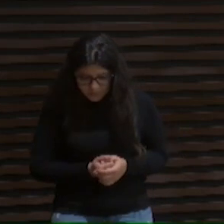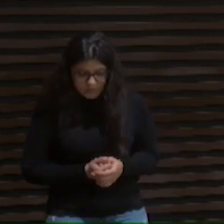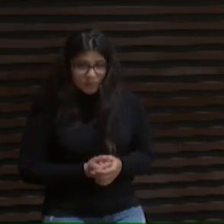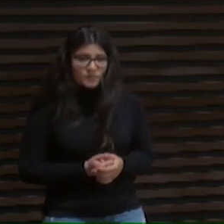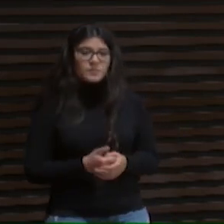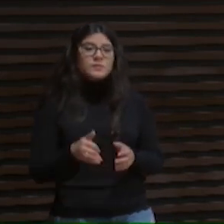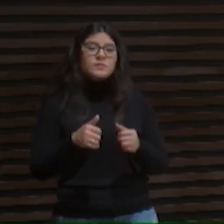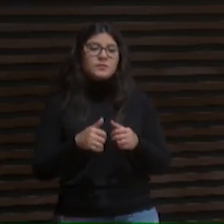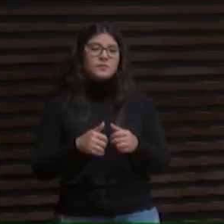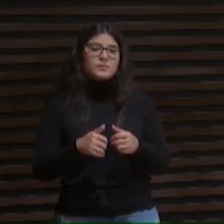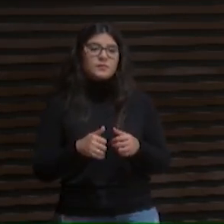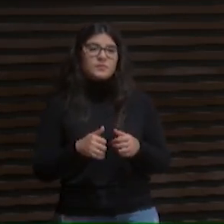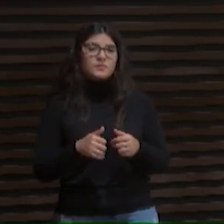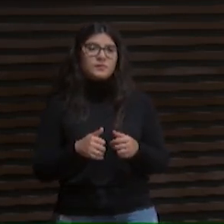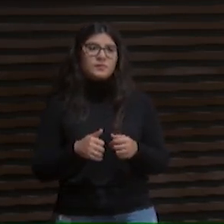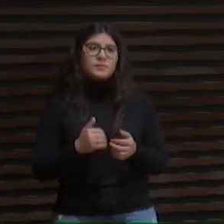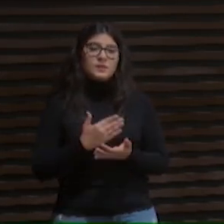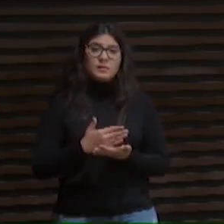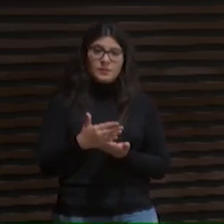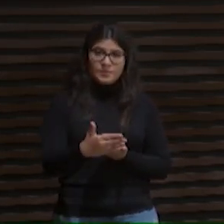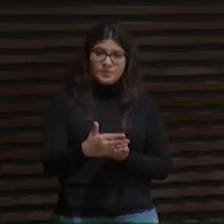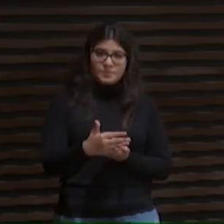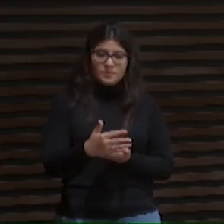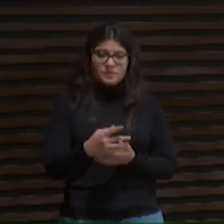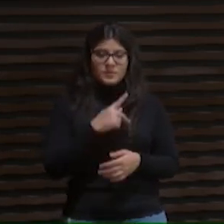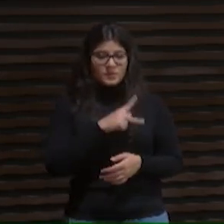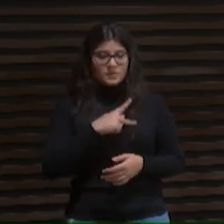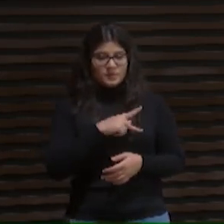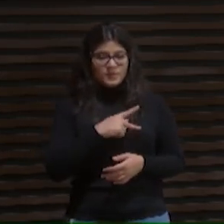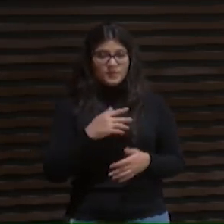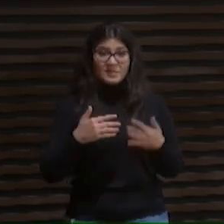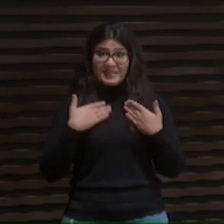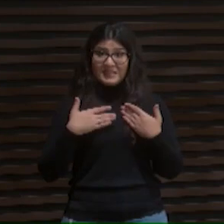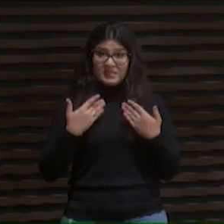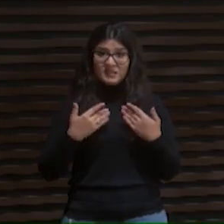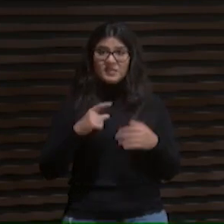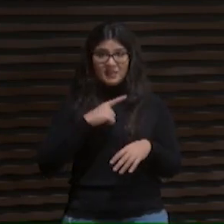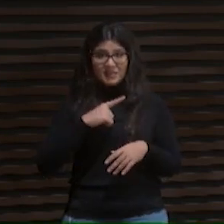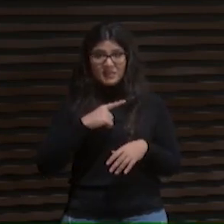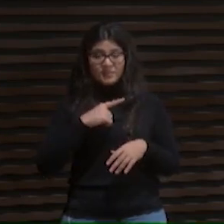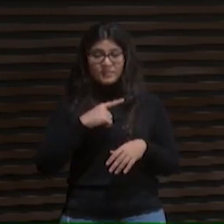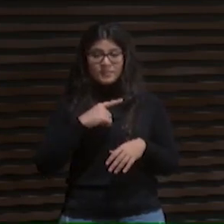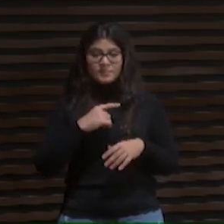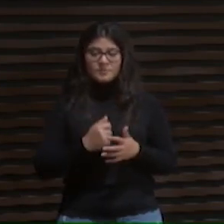Nessa toada, mais além das alegrias que Paulo certamente gozou no caminho, vale dar